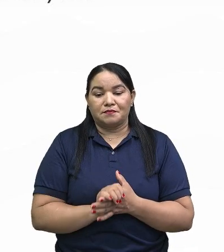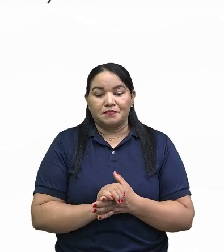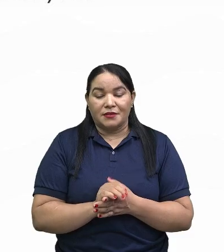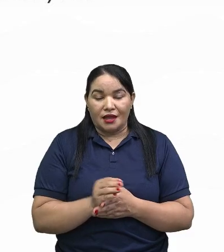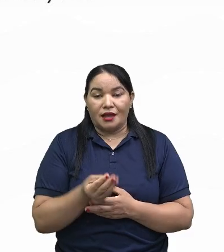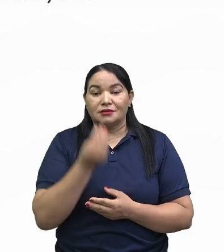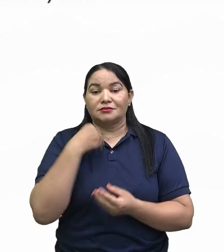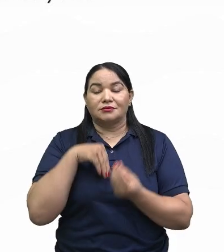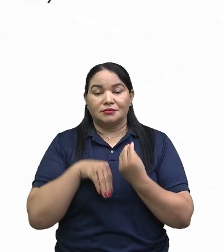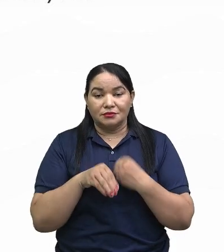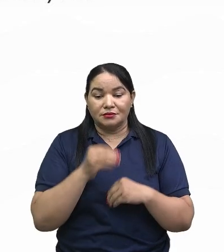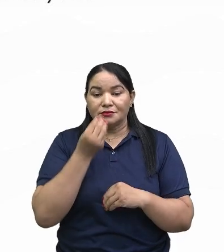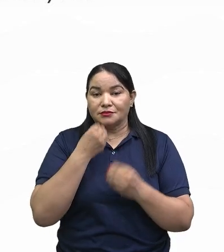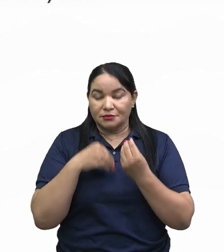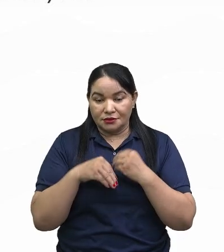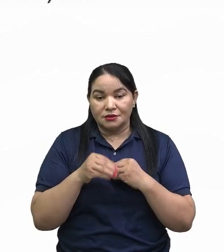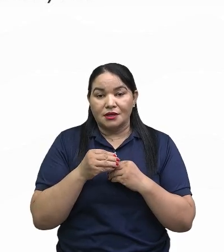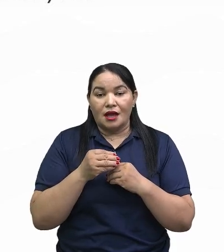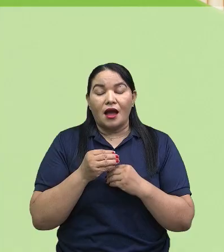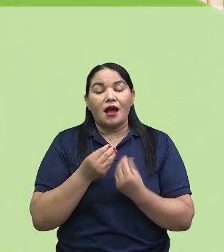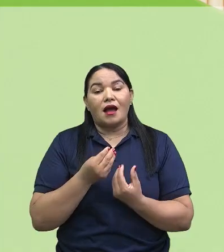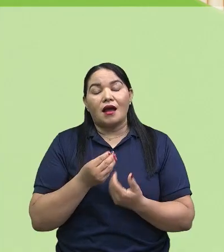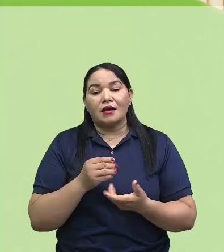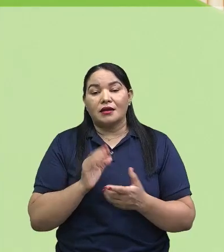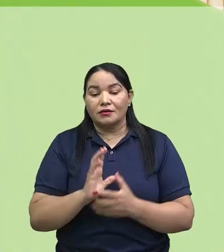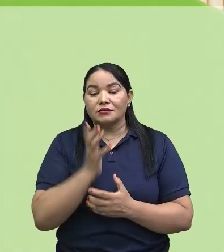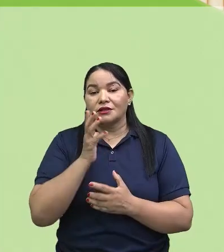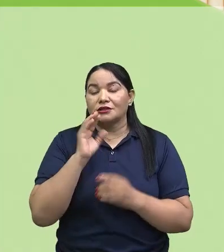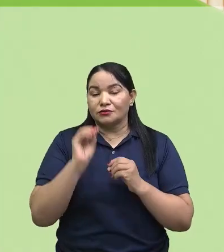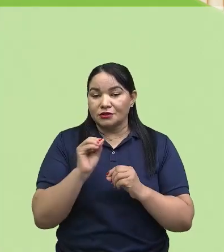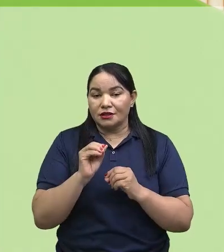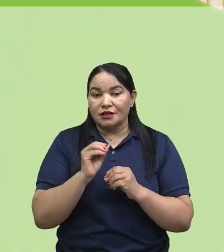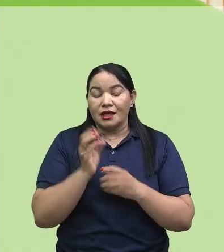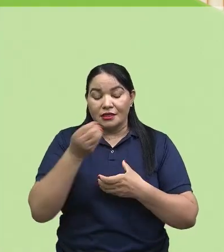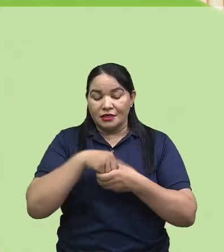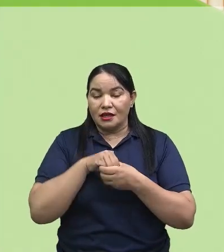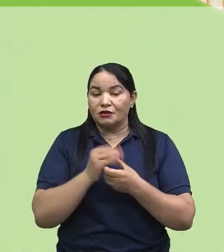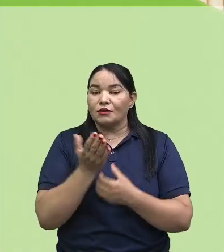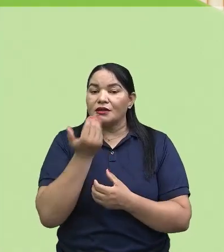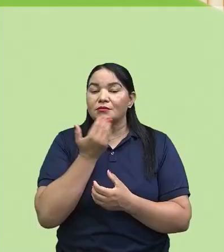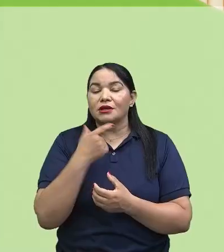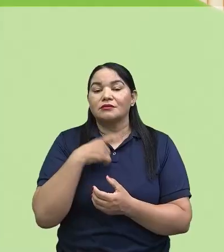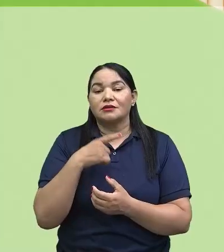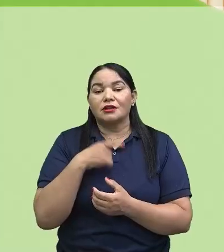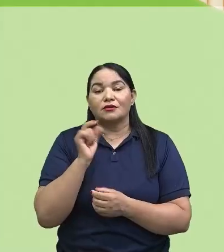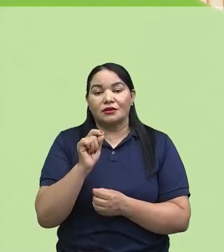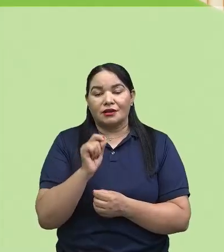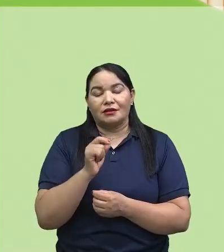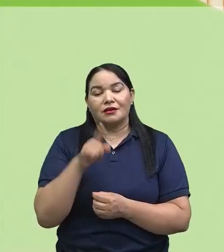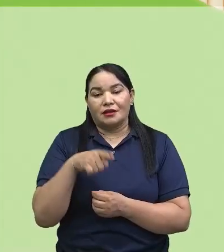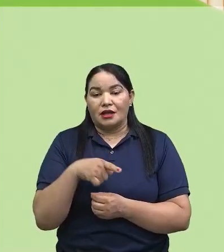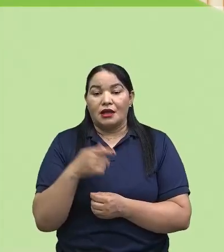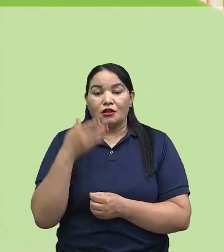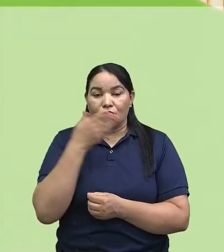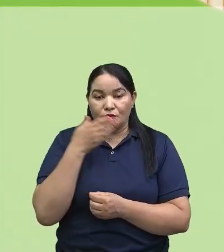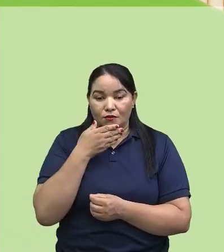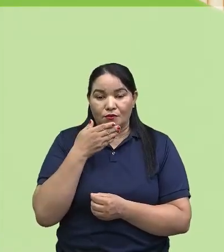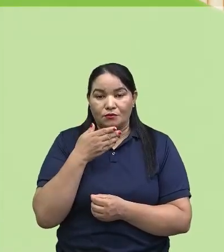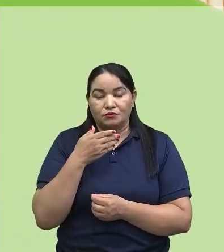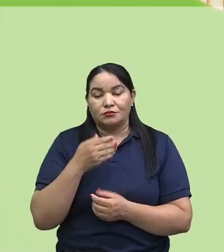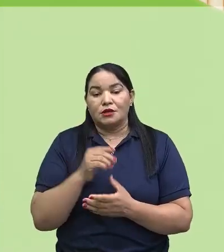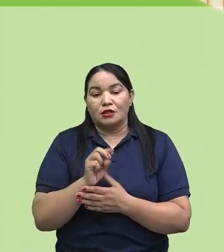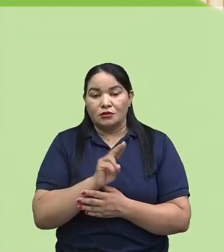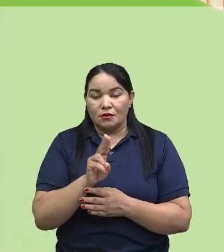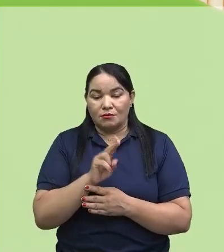colocando alimento para dentro do nosso organismo, né? Então, dentro desses alimentos, o que a gente tem? A glicose. Por que a glicose é